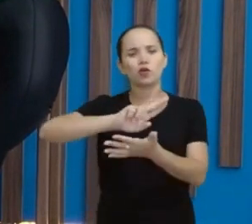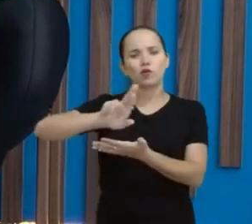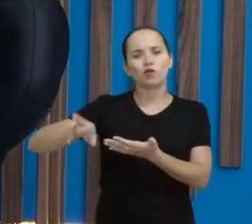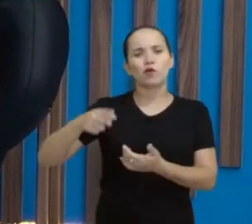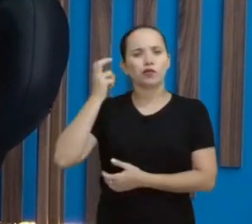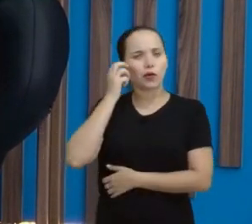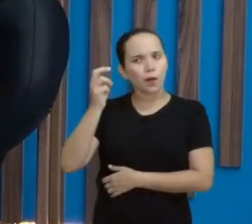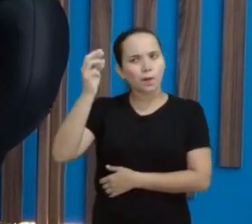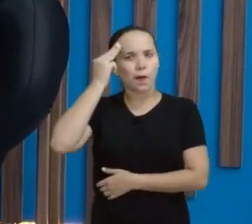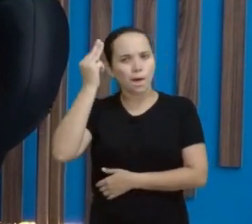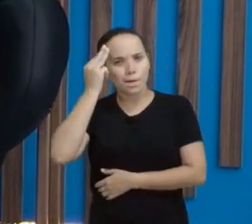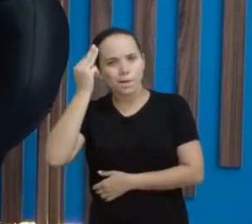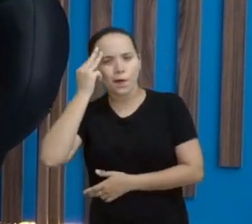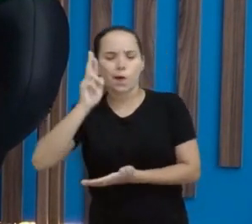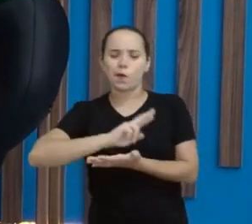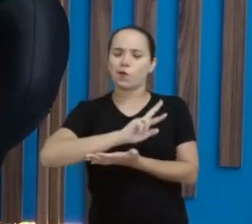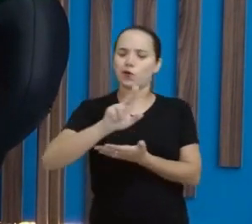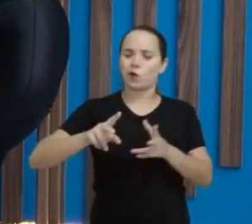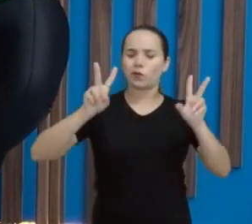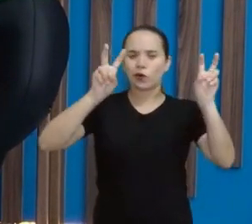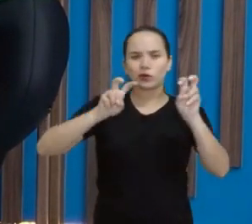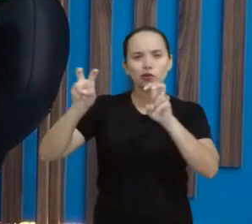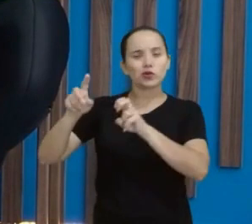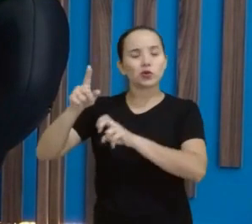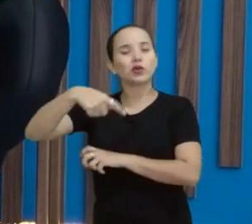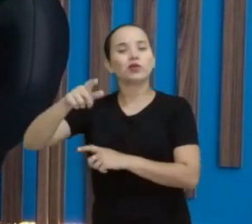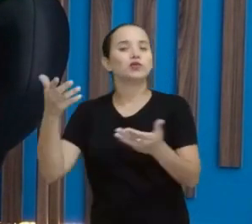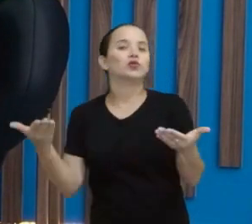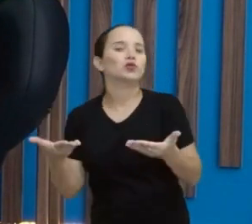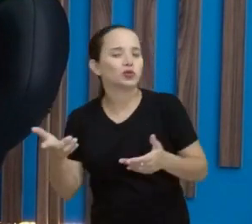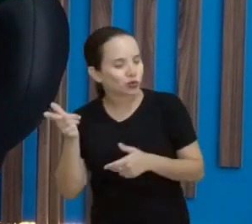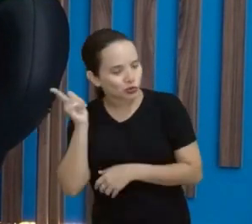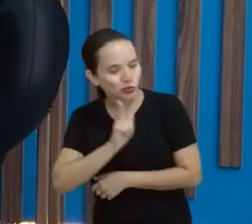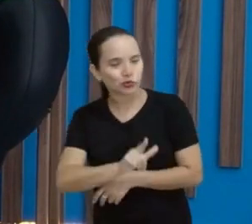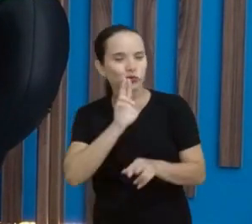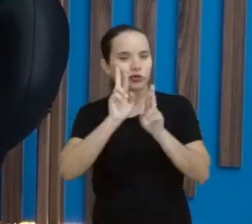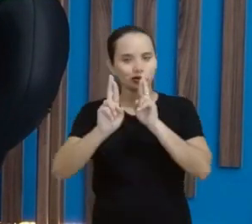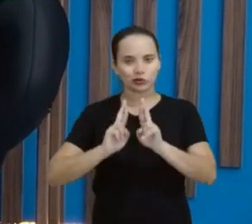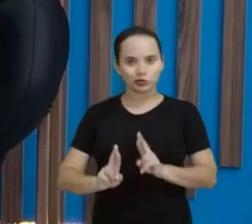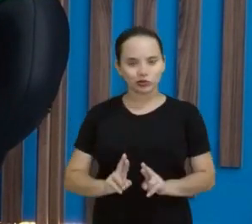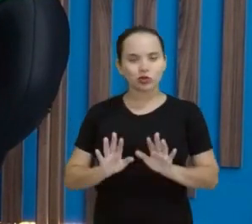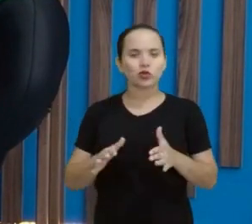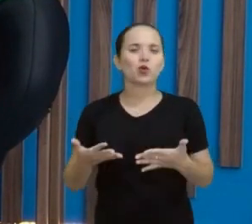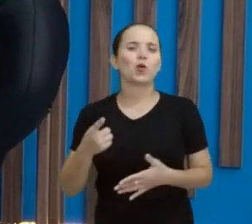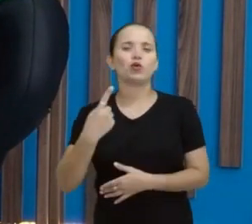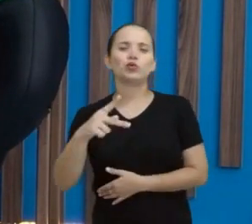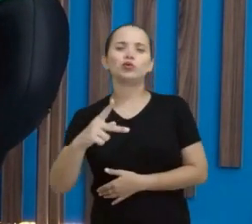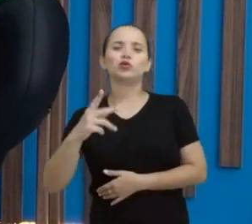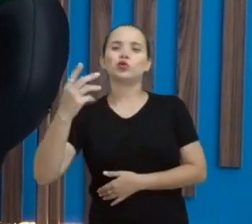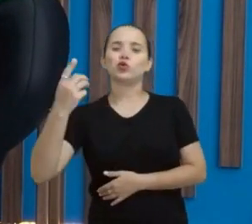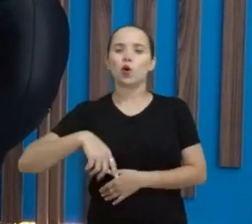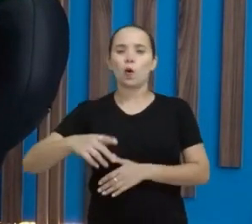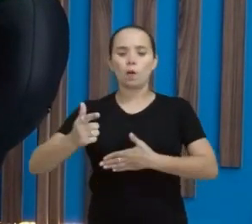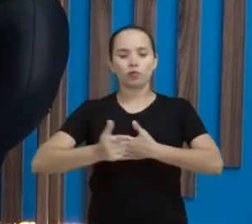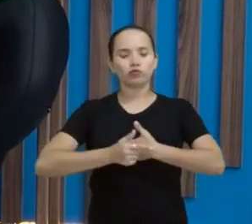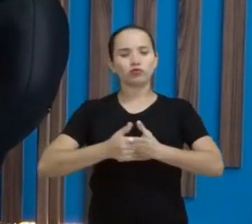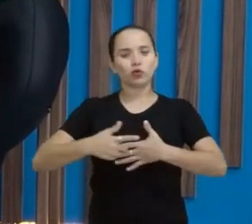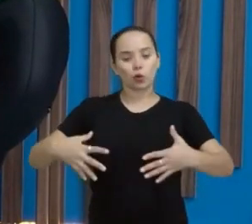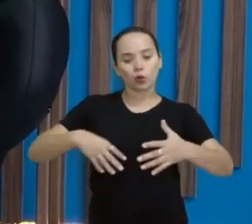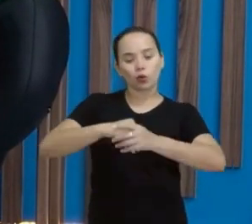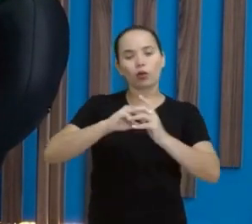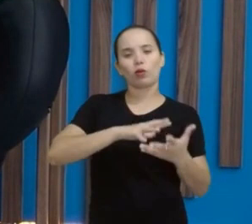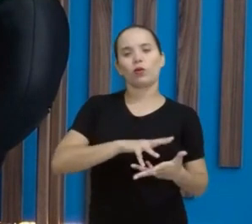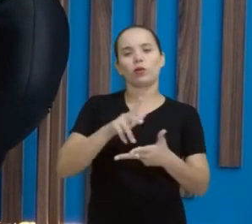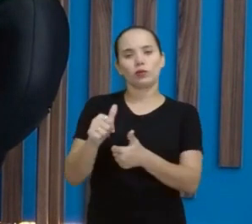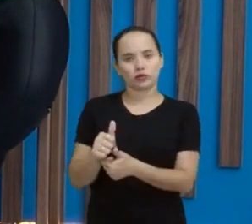assuntos, uma carga para que vocês hoje pudessem responder. Qual é a sua missão e qual é o seu papel nesse mundo? Então, dentro dessa